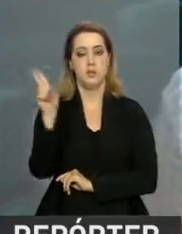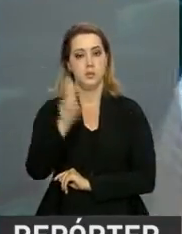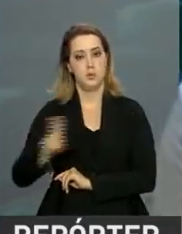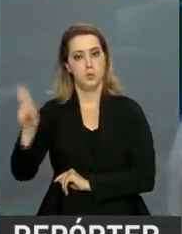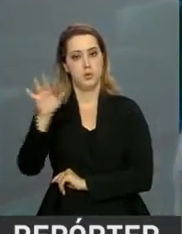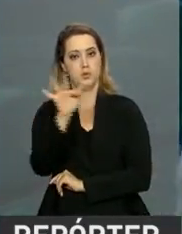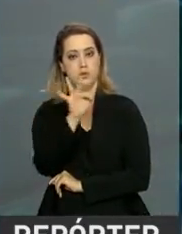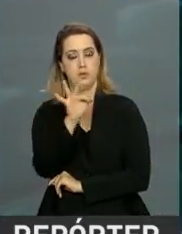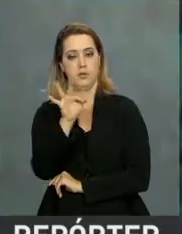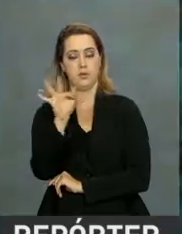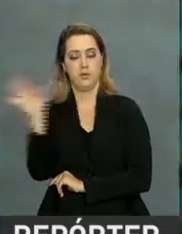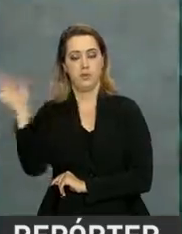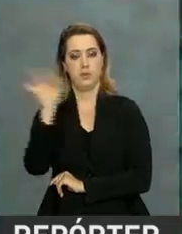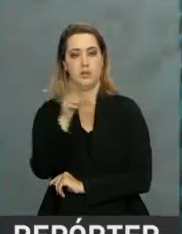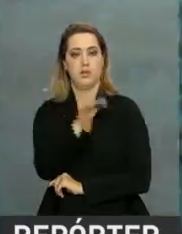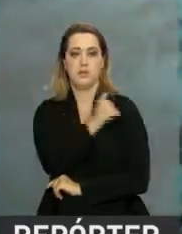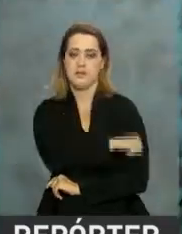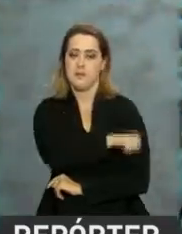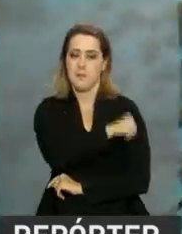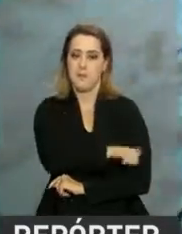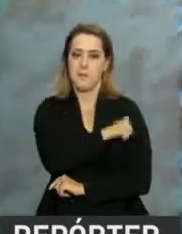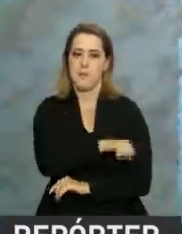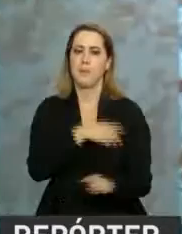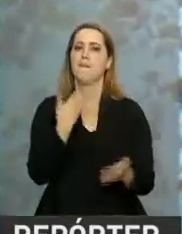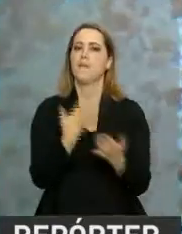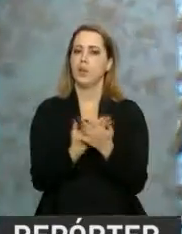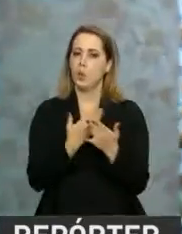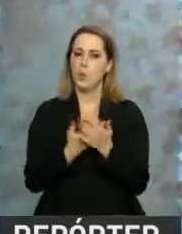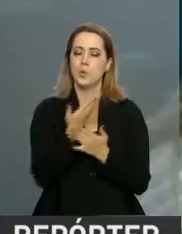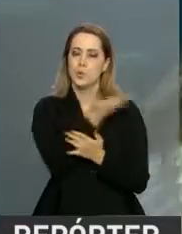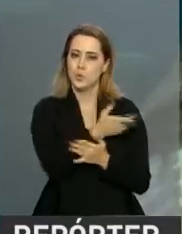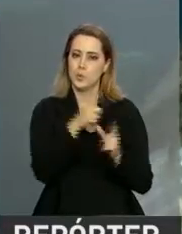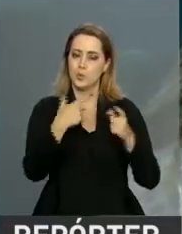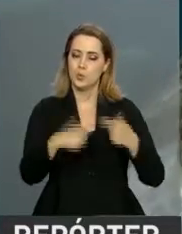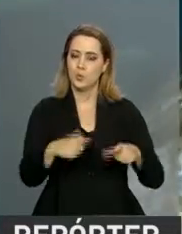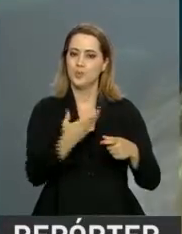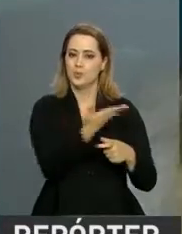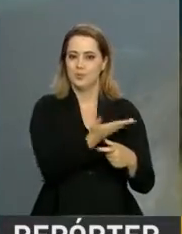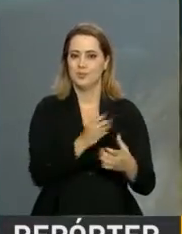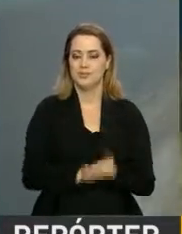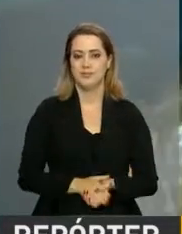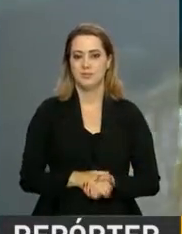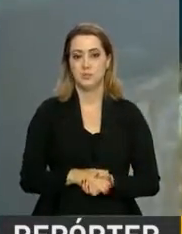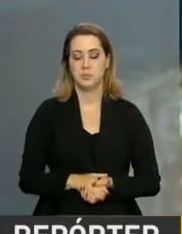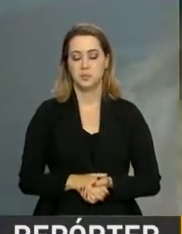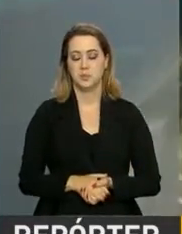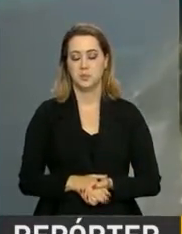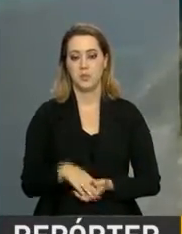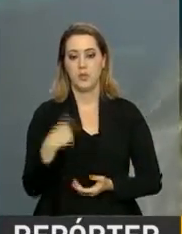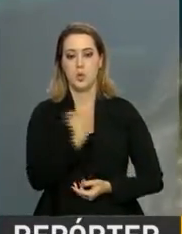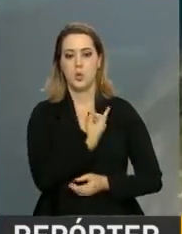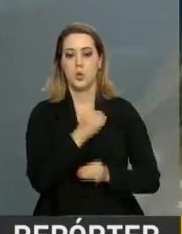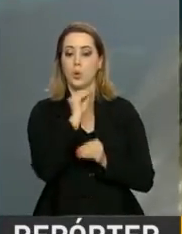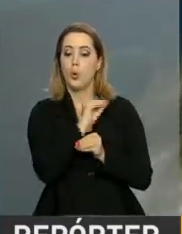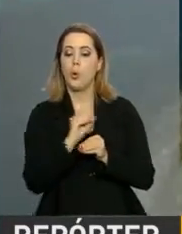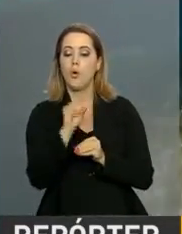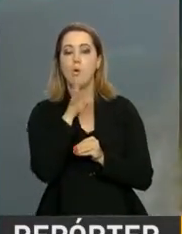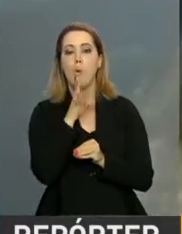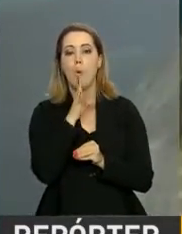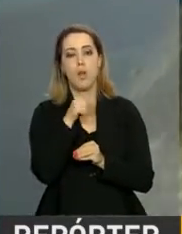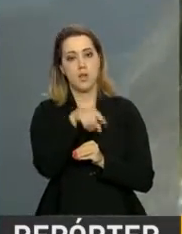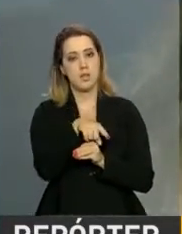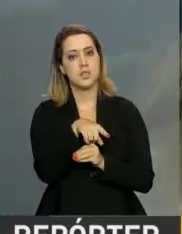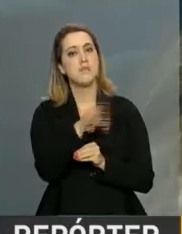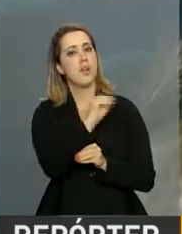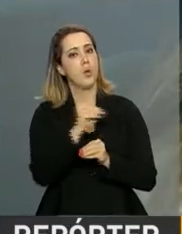Rio de Janeiro fala sobre os estudos que serão realizados no local. A gente vai realizar estudos para conhecer e